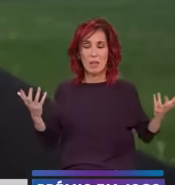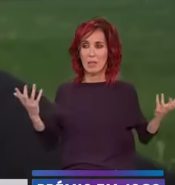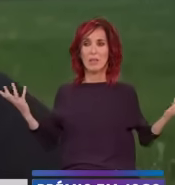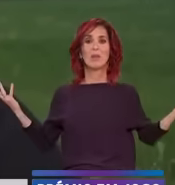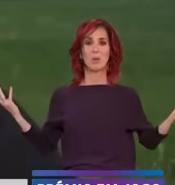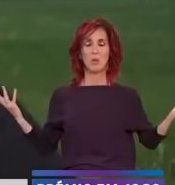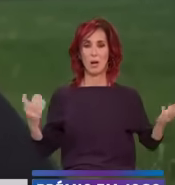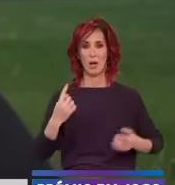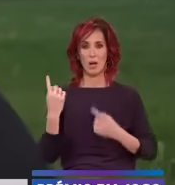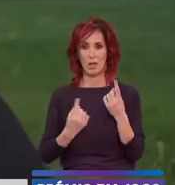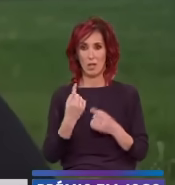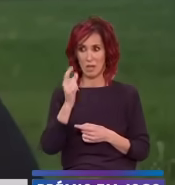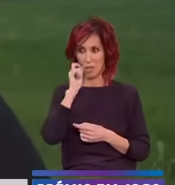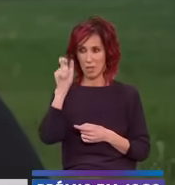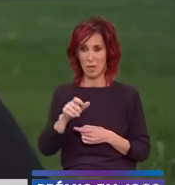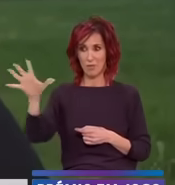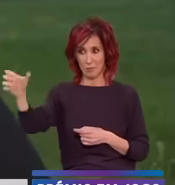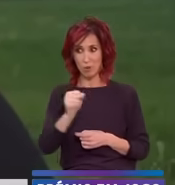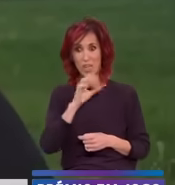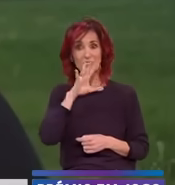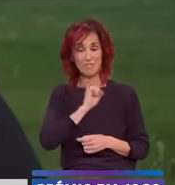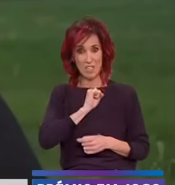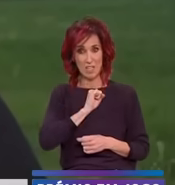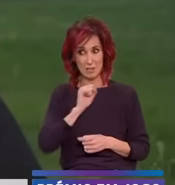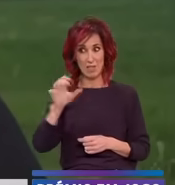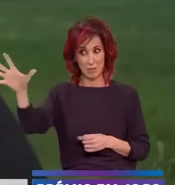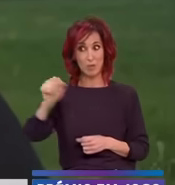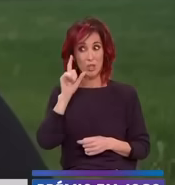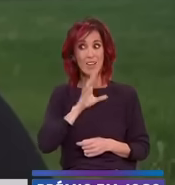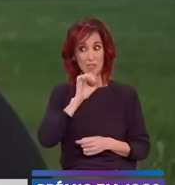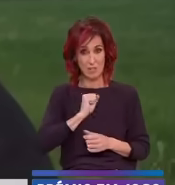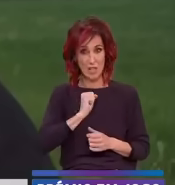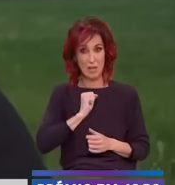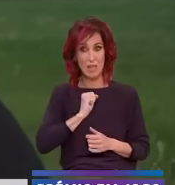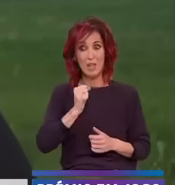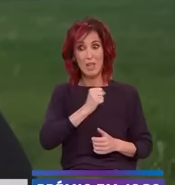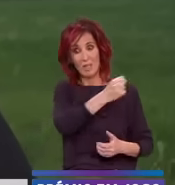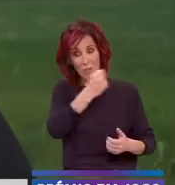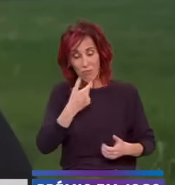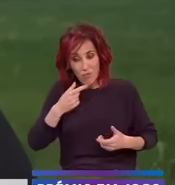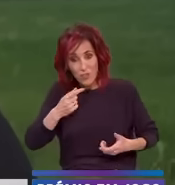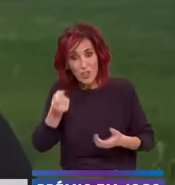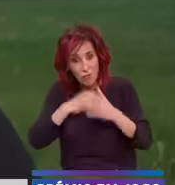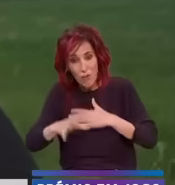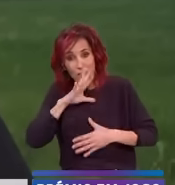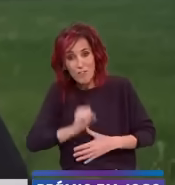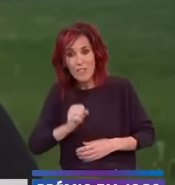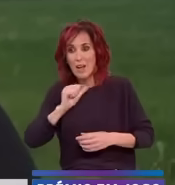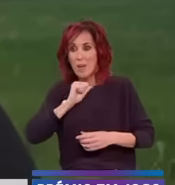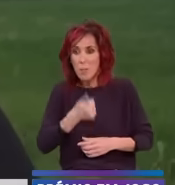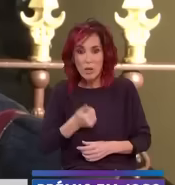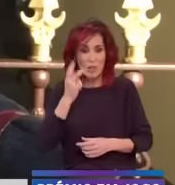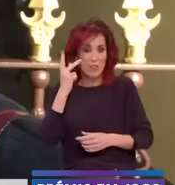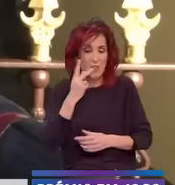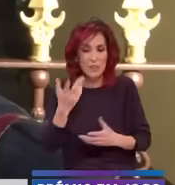nada. Alguém, ele, para já, a veio buscá-la. Se a veio buscar, ele que a traga. Ou morta ou viva, que a